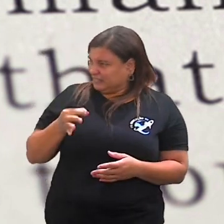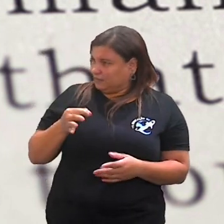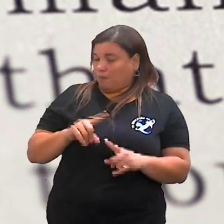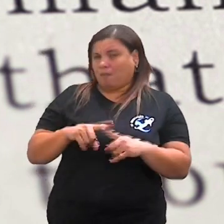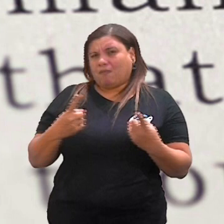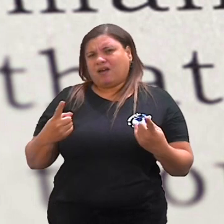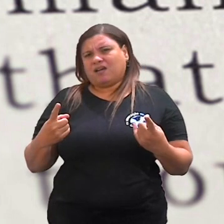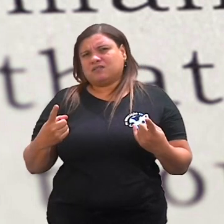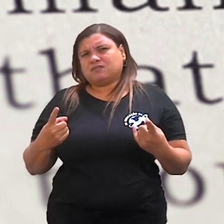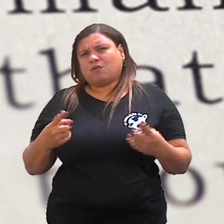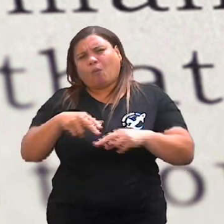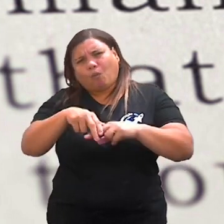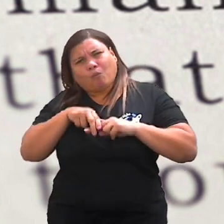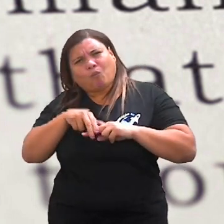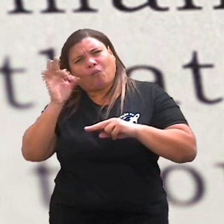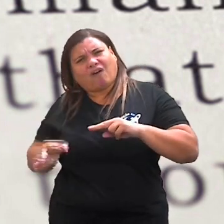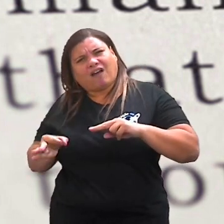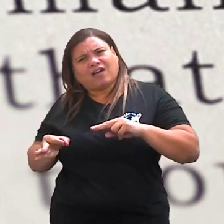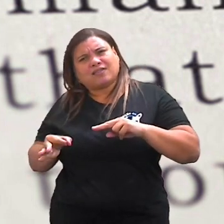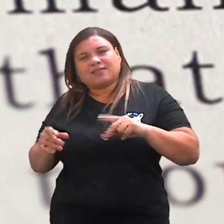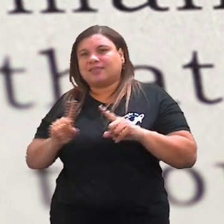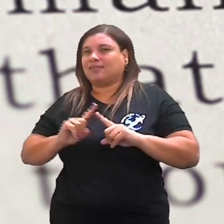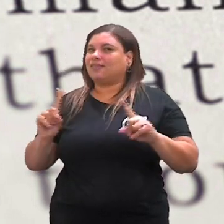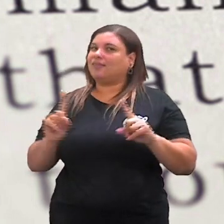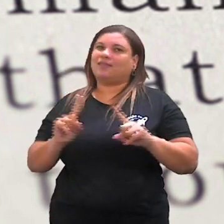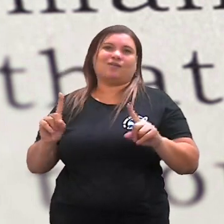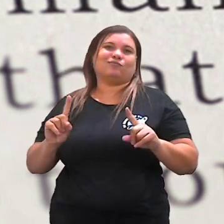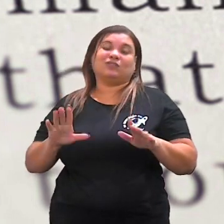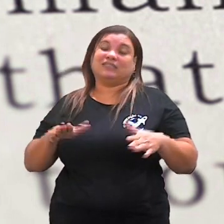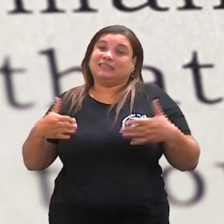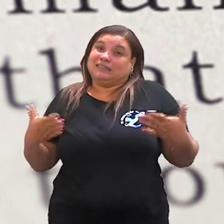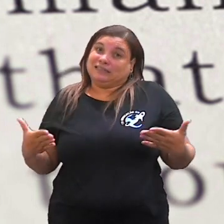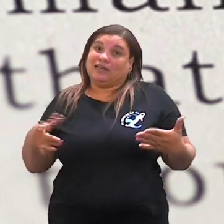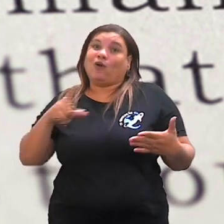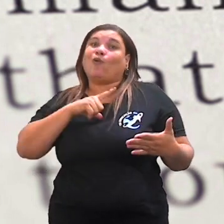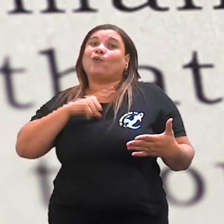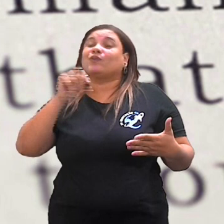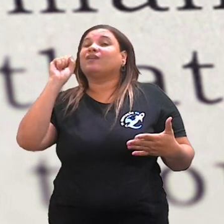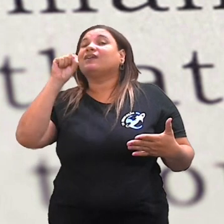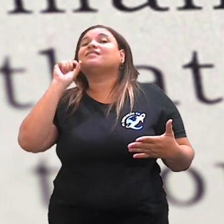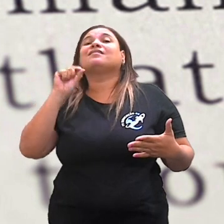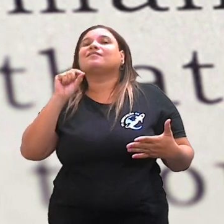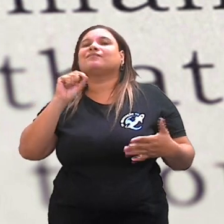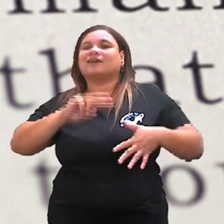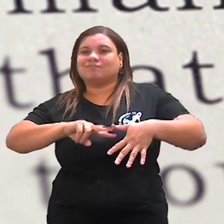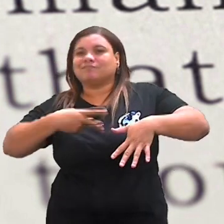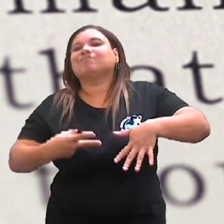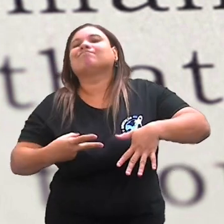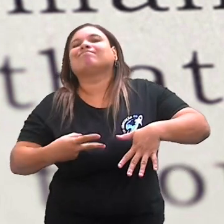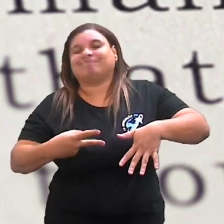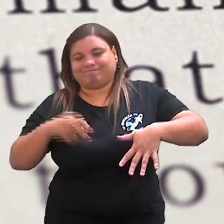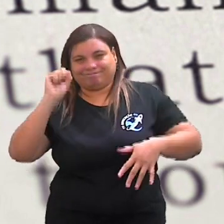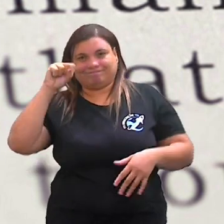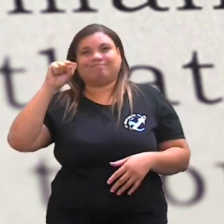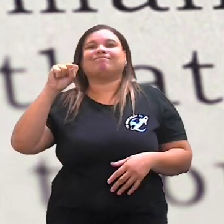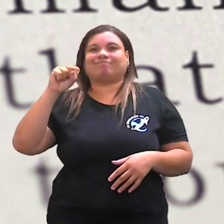por razões erradas. Como consequência, a ação de Marcos respeitar os seus pais não